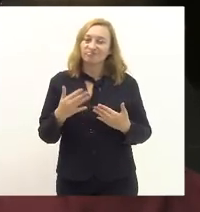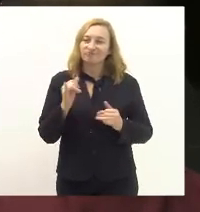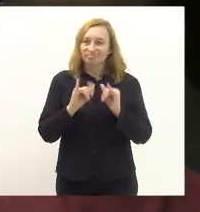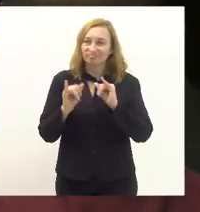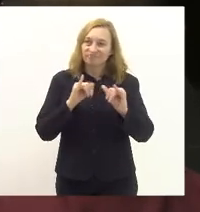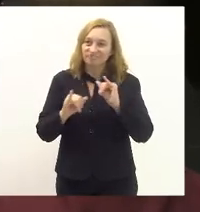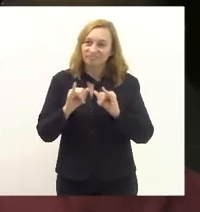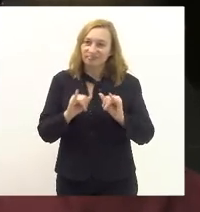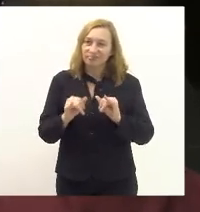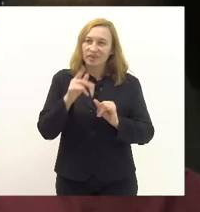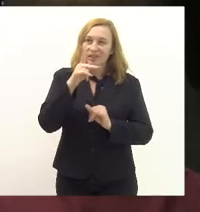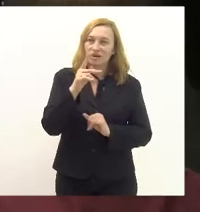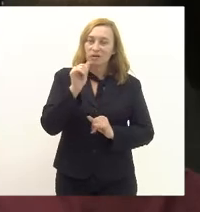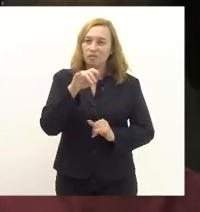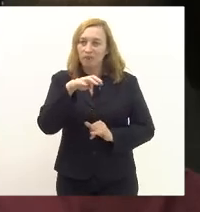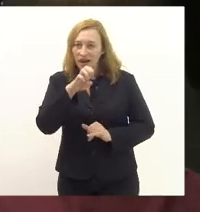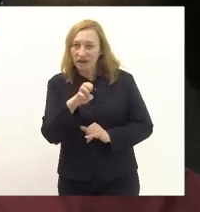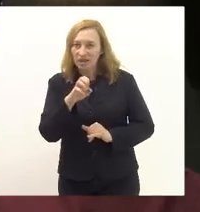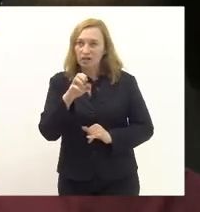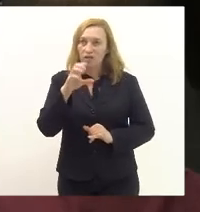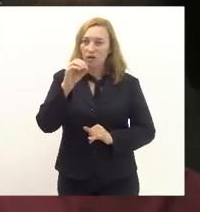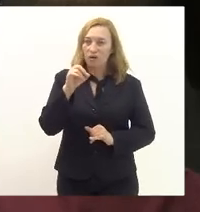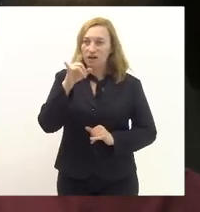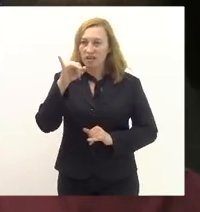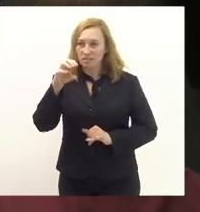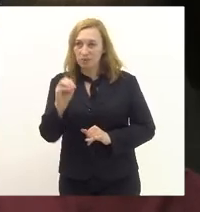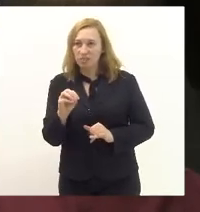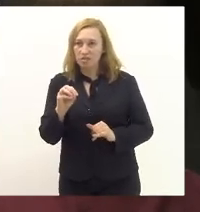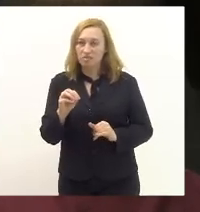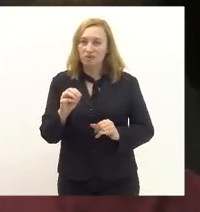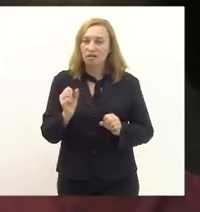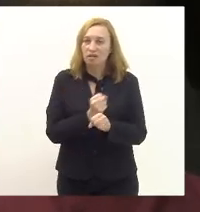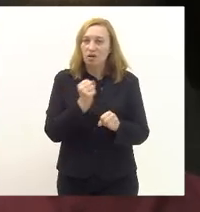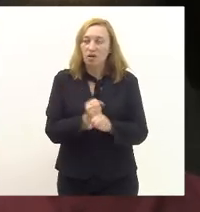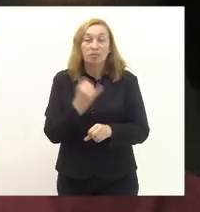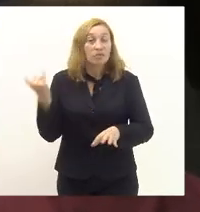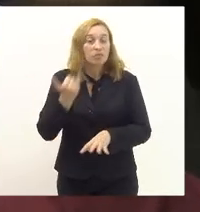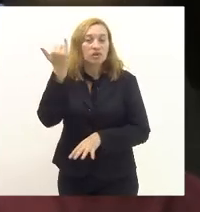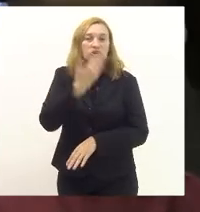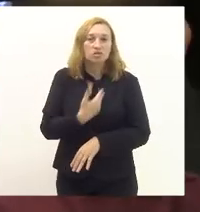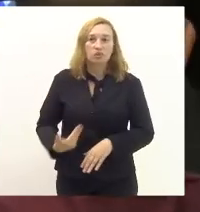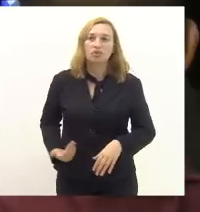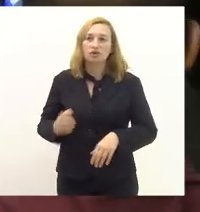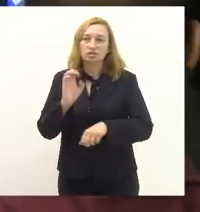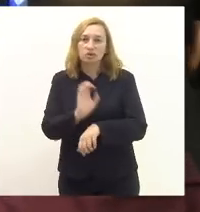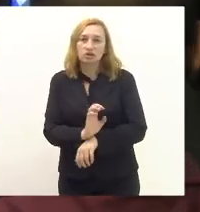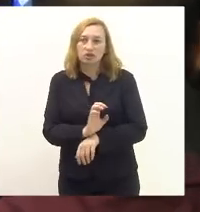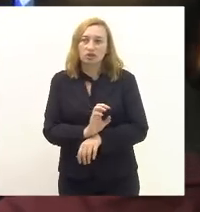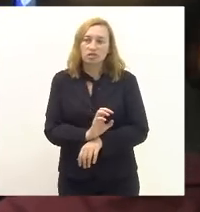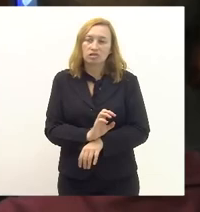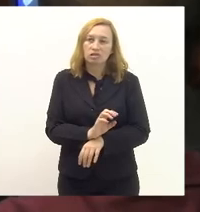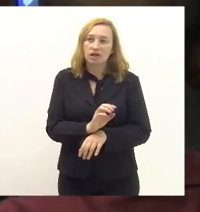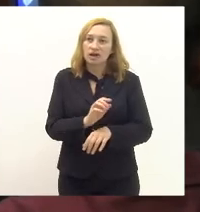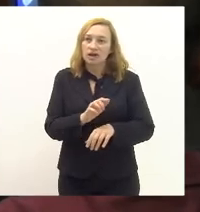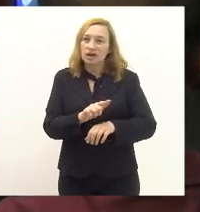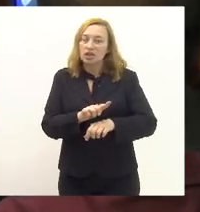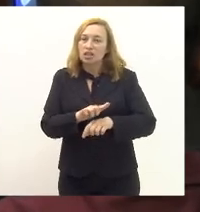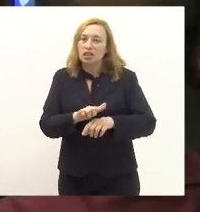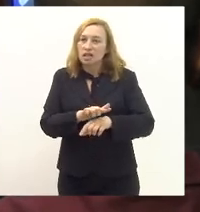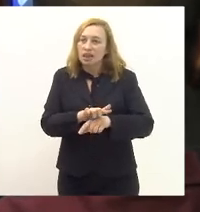notícia que o Parque Olímpico vai sofrer uma intervenção importante do governo do Estado, né, com asfaltamento,